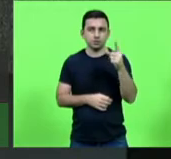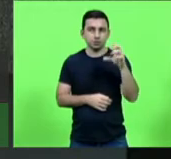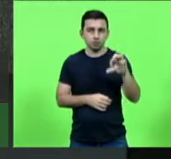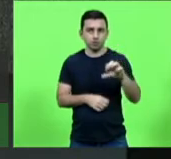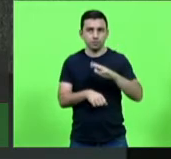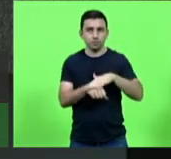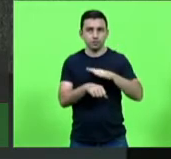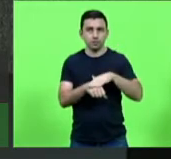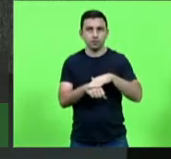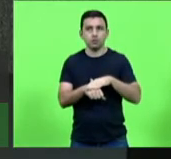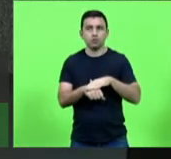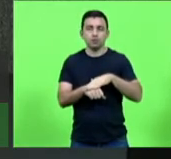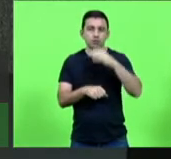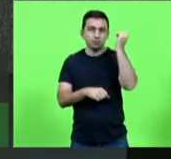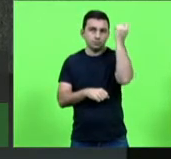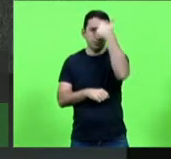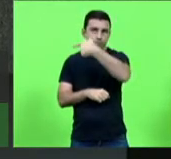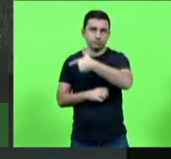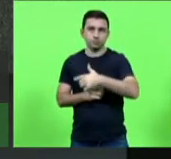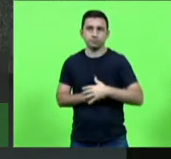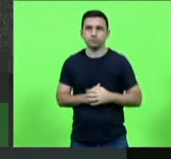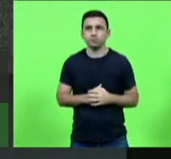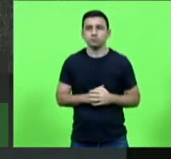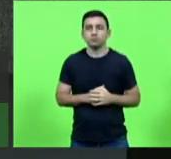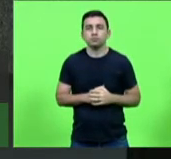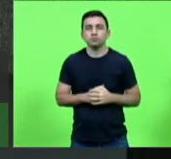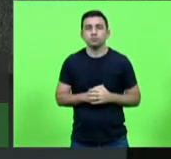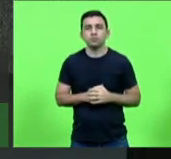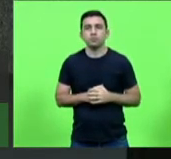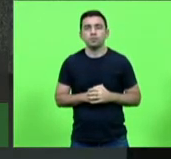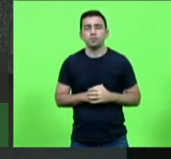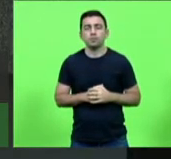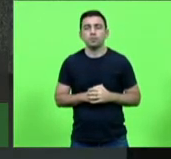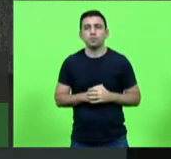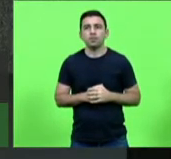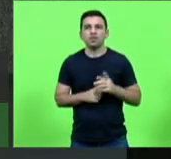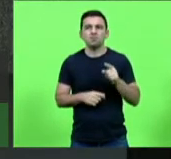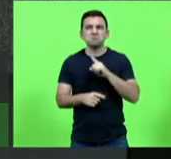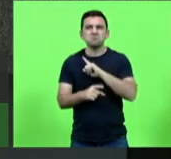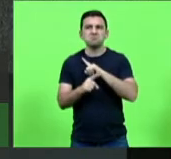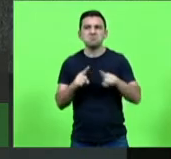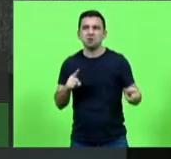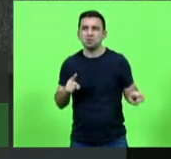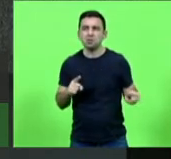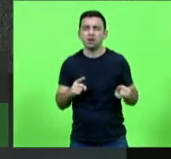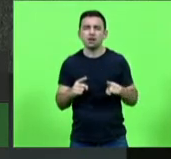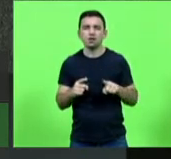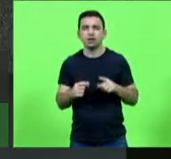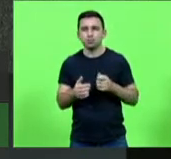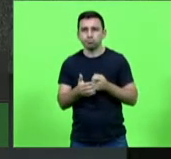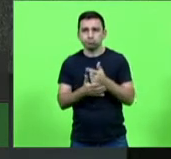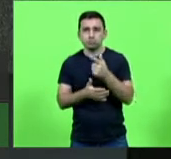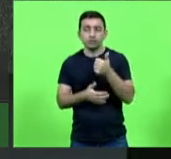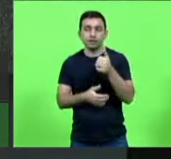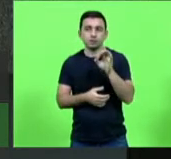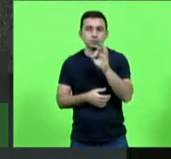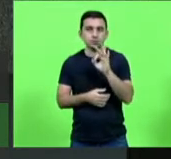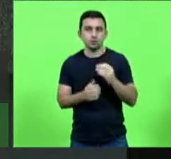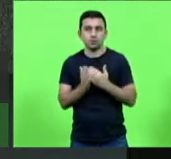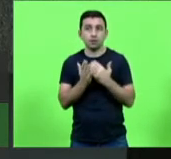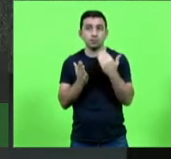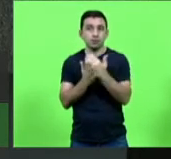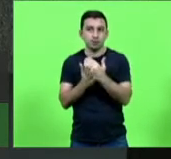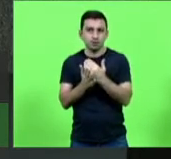deputado Altair Silva, que proíbe a cobrança de taxa superior a 10% do valor pago a